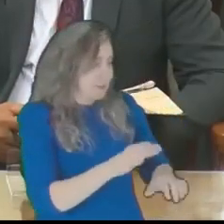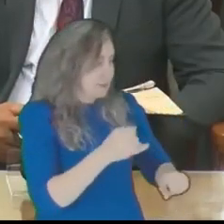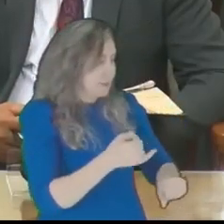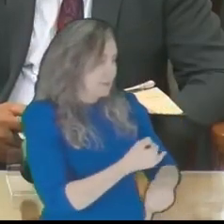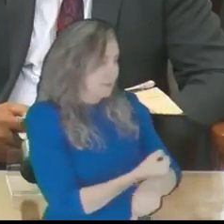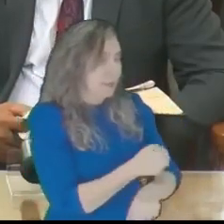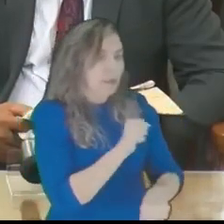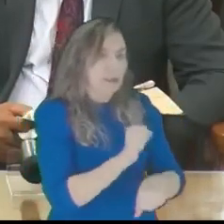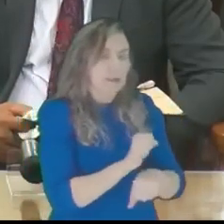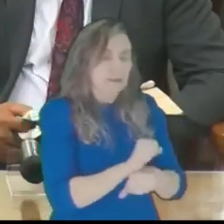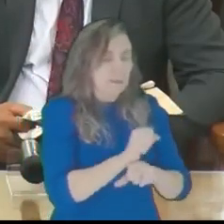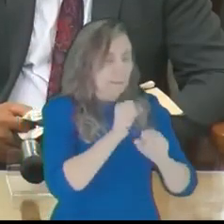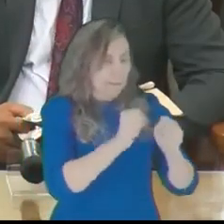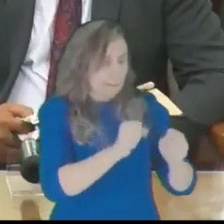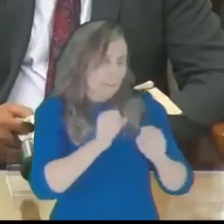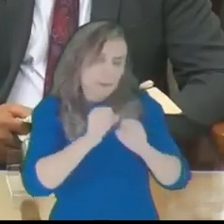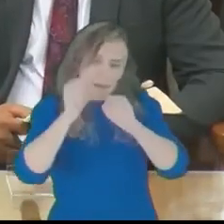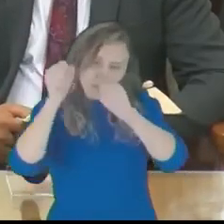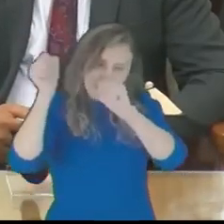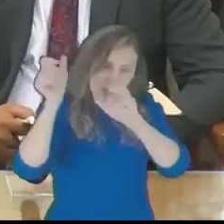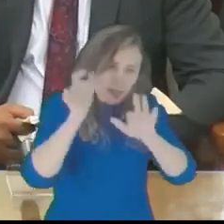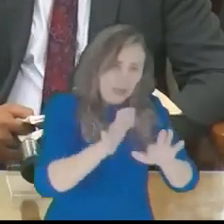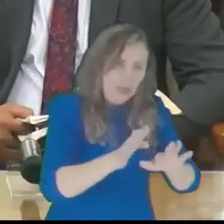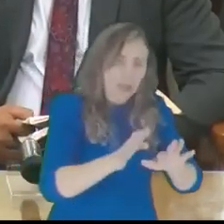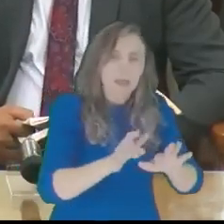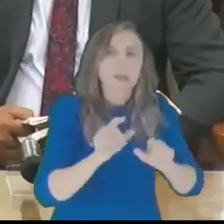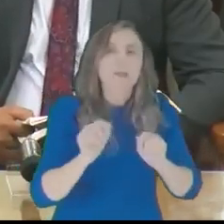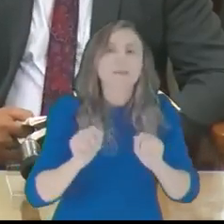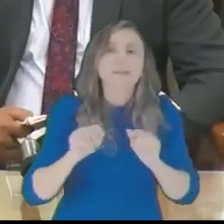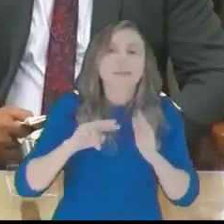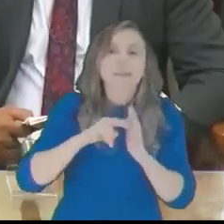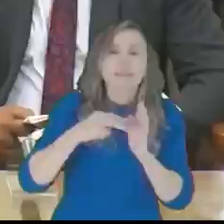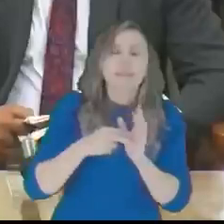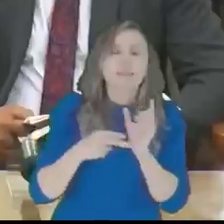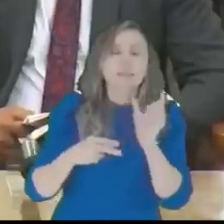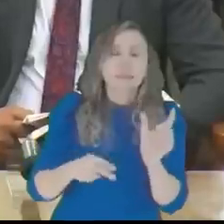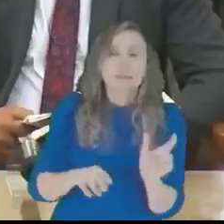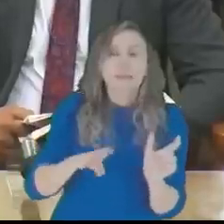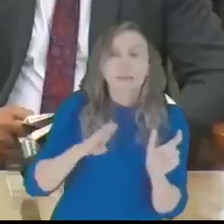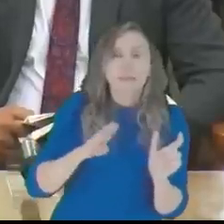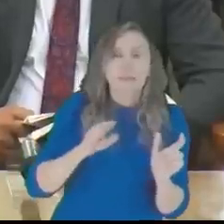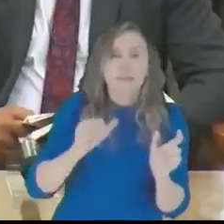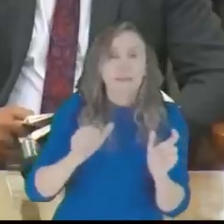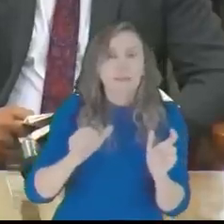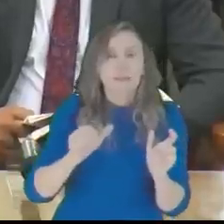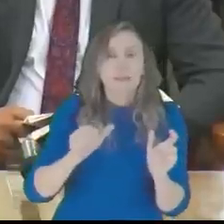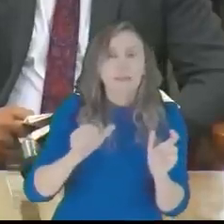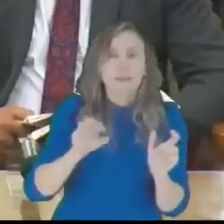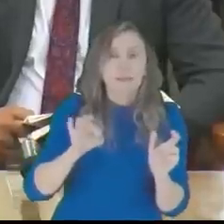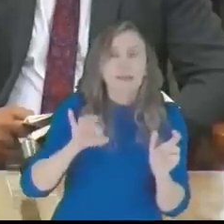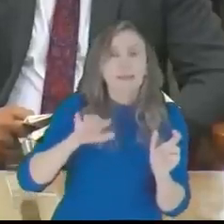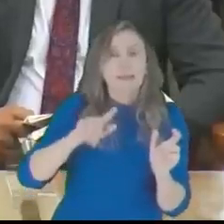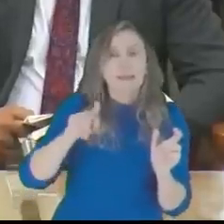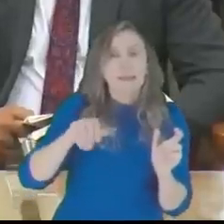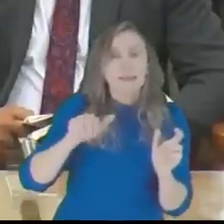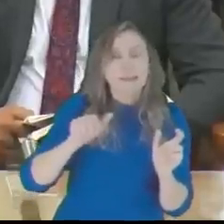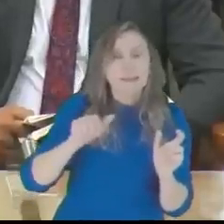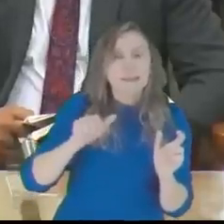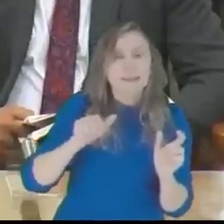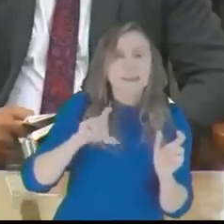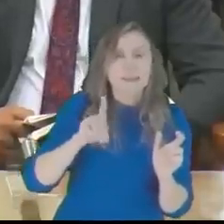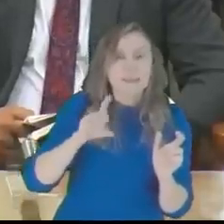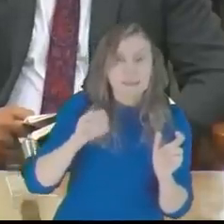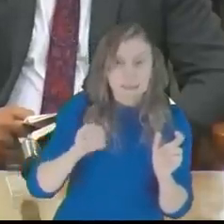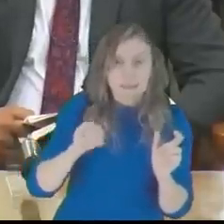de poder, vocês sejam batizados. O que quer dizer batizado no Espírito Santo? A palavra batizado no grego,